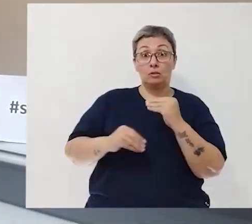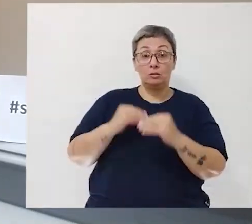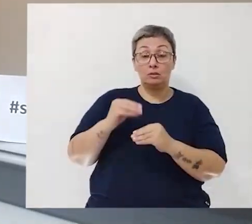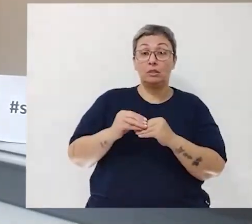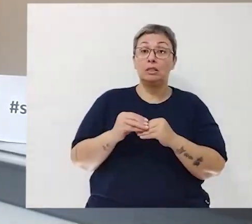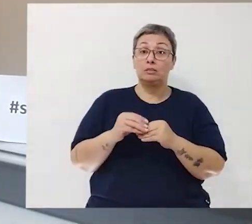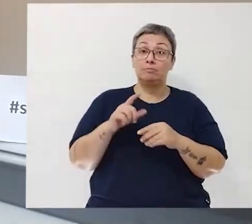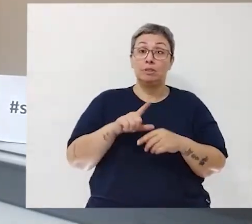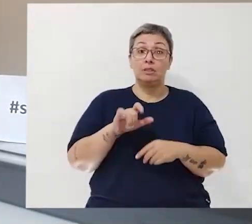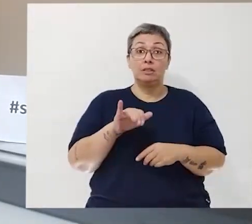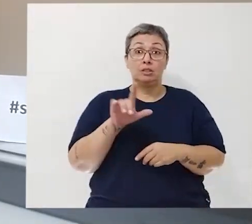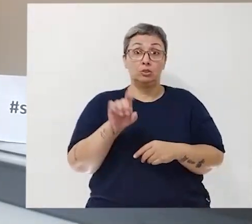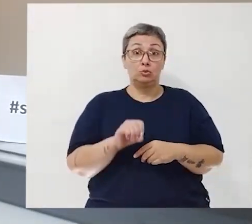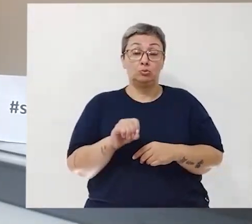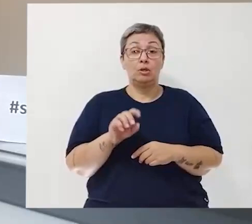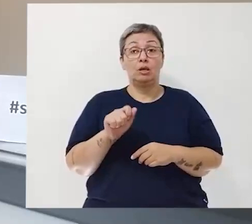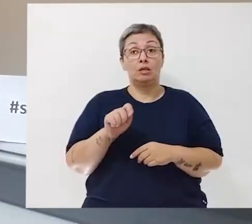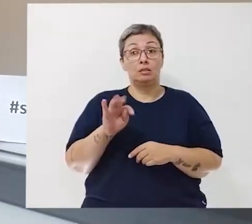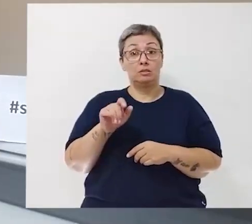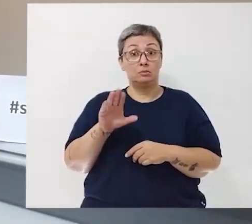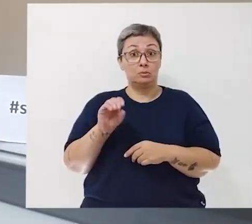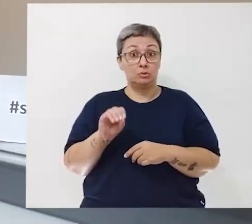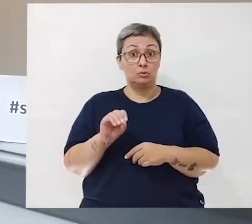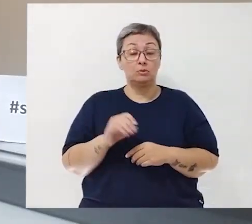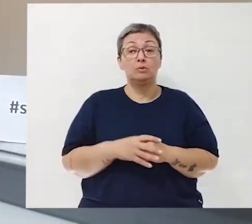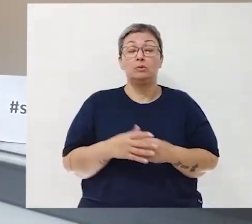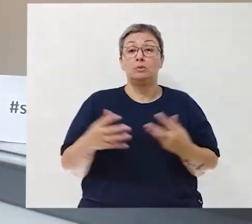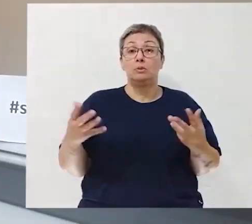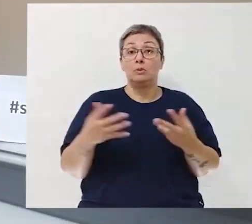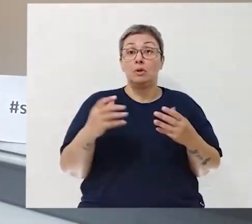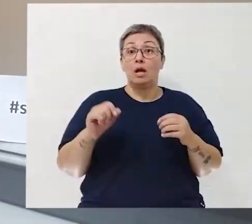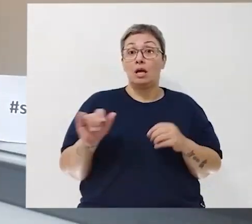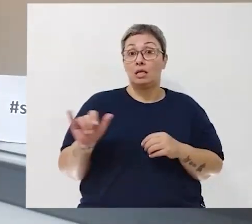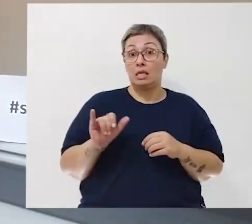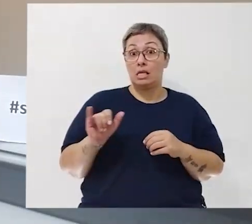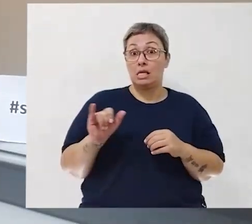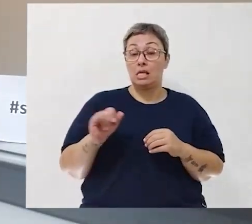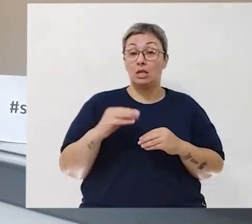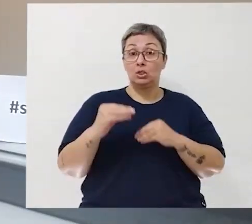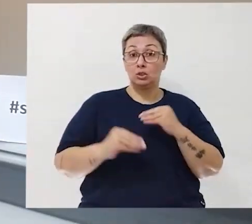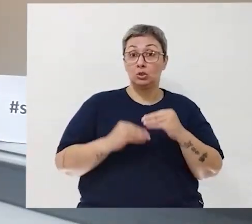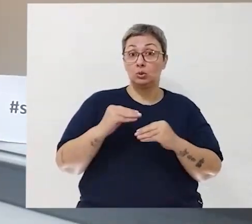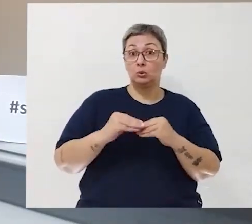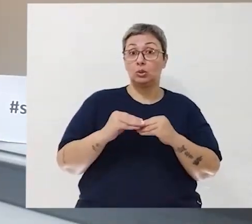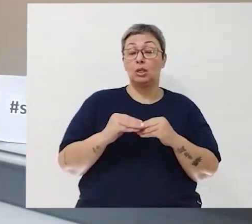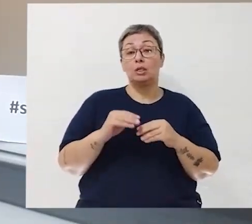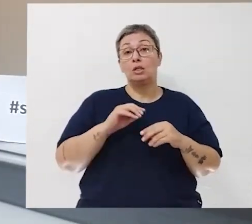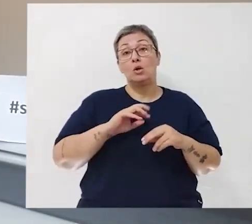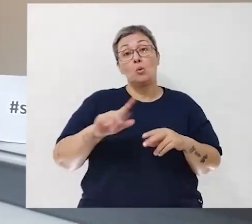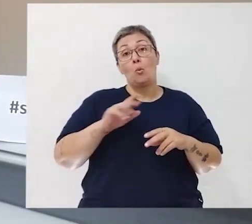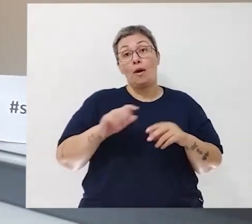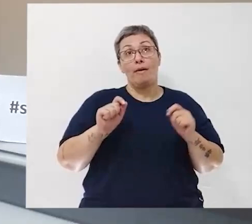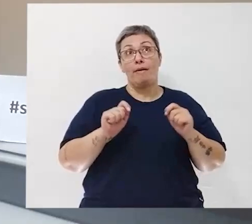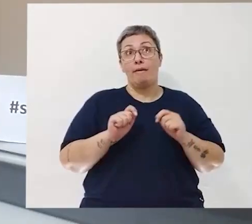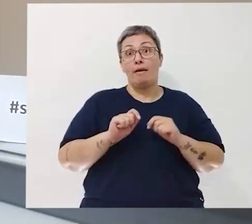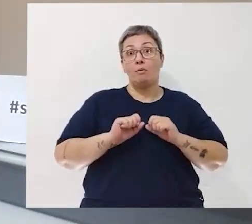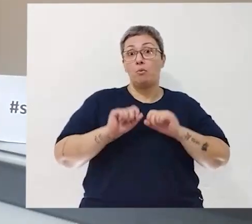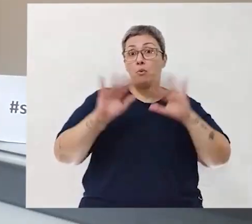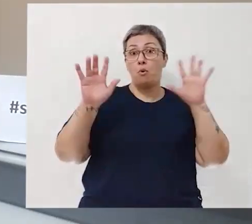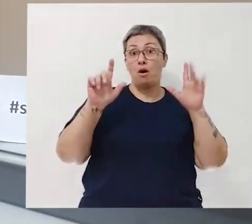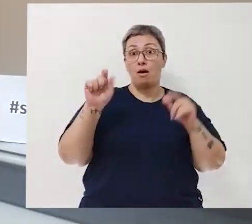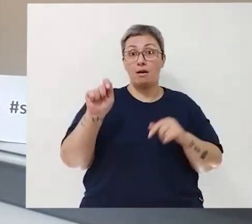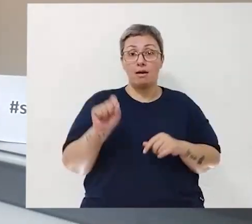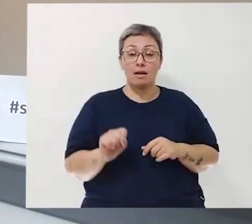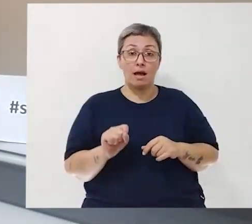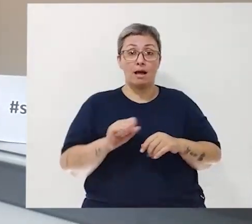Que é o lixo atômico, né? A energia nuclear, ela não libera gases que